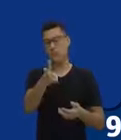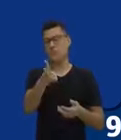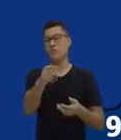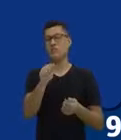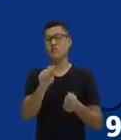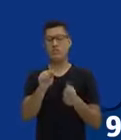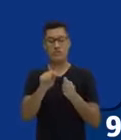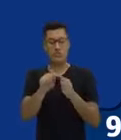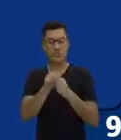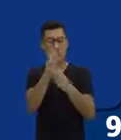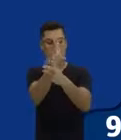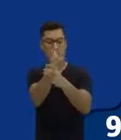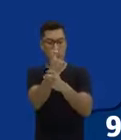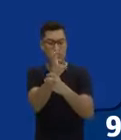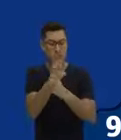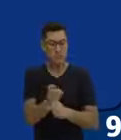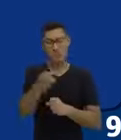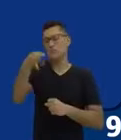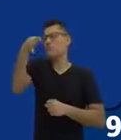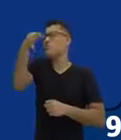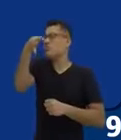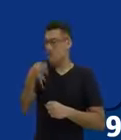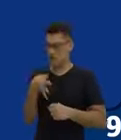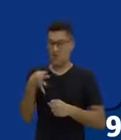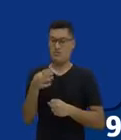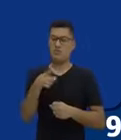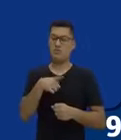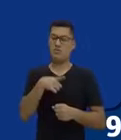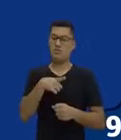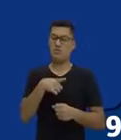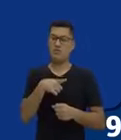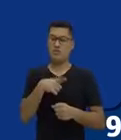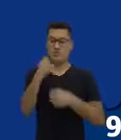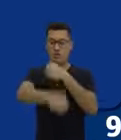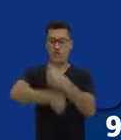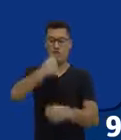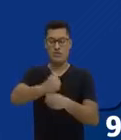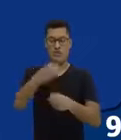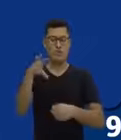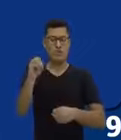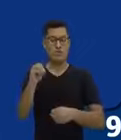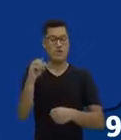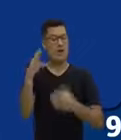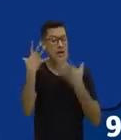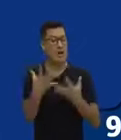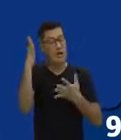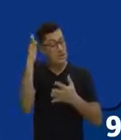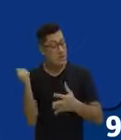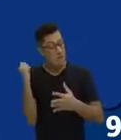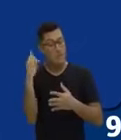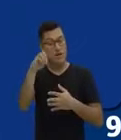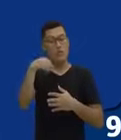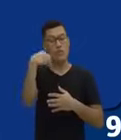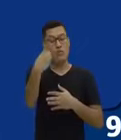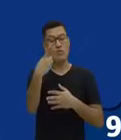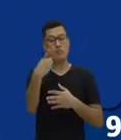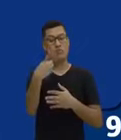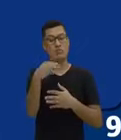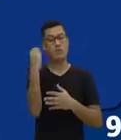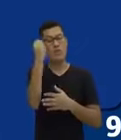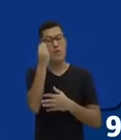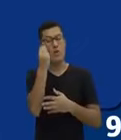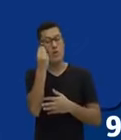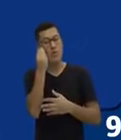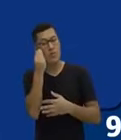isso. 5.400. Perfeito. É, ele vai ser o ano zero, 200, isso. Né? Tá, ele quer zero. Saber justamente a partir do próximo. Então, observa que é